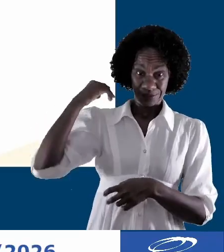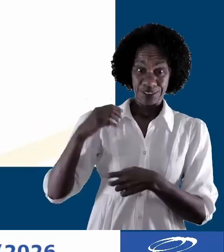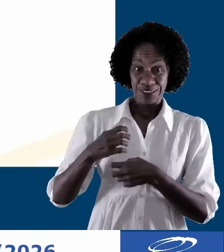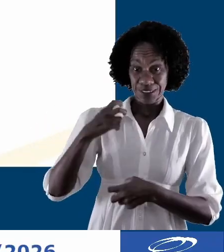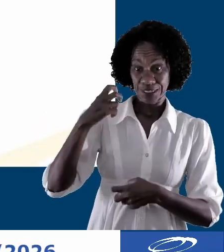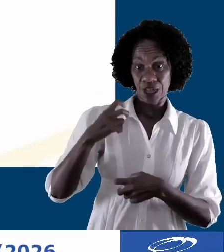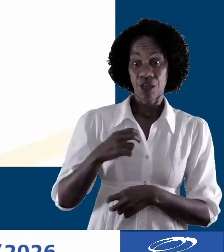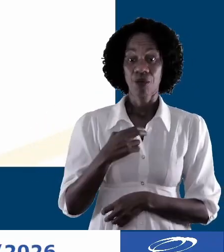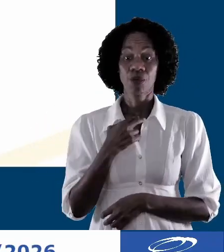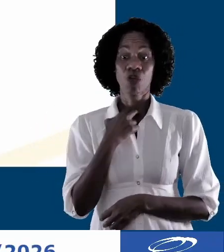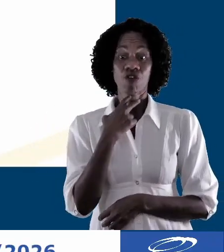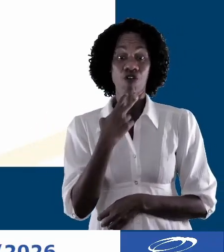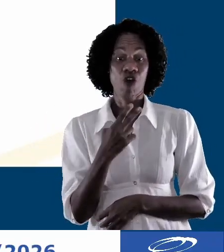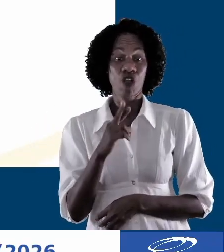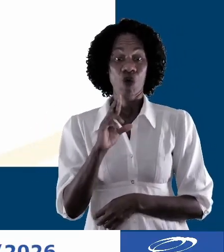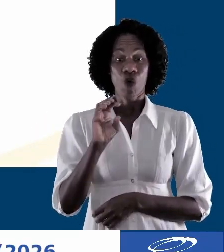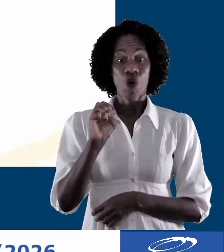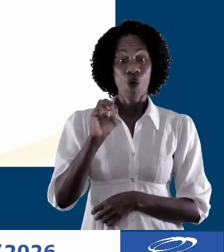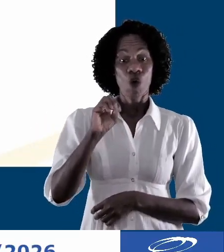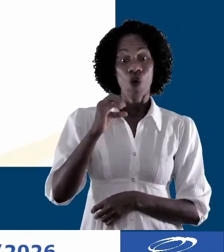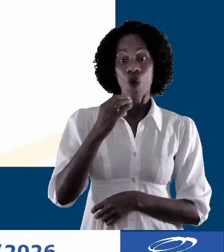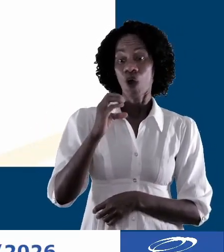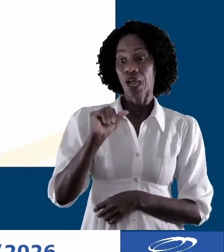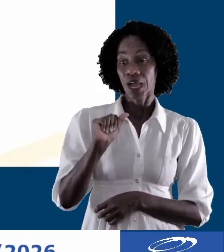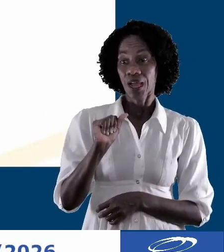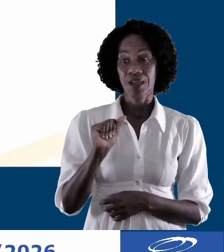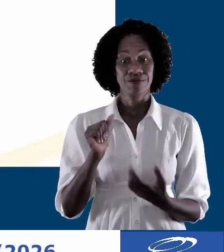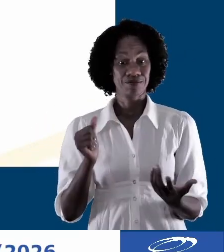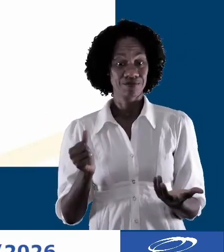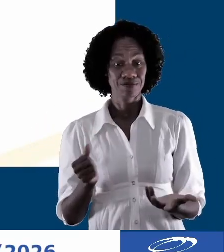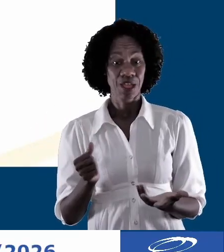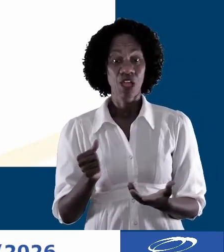rouquidão, estridor, edema na axila, no pescoço.